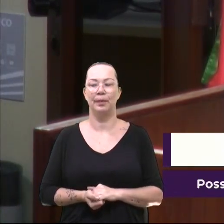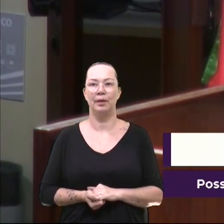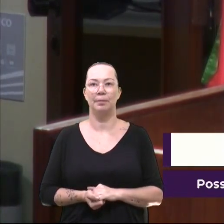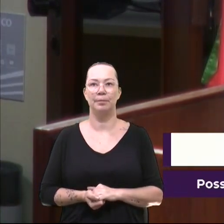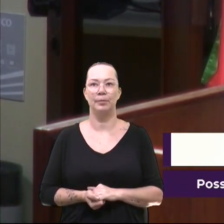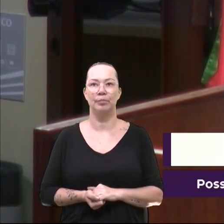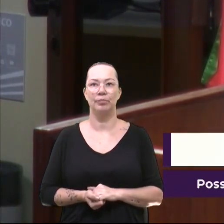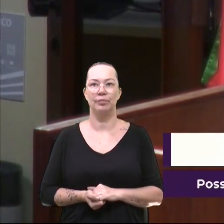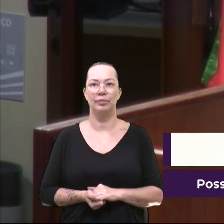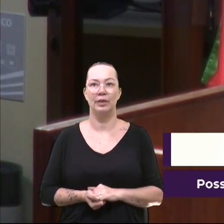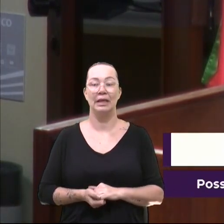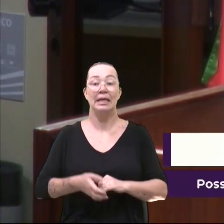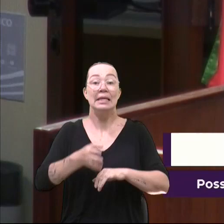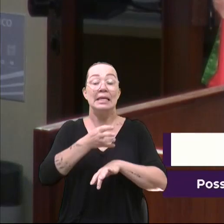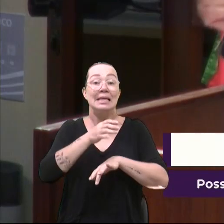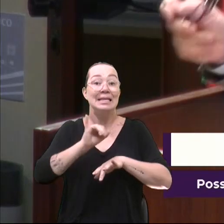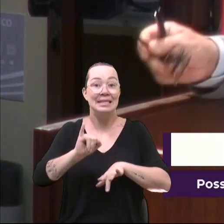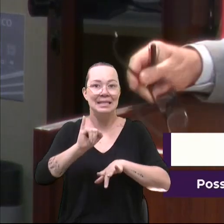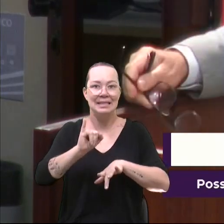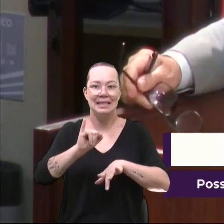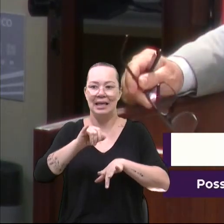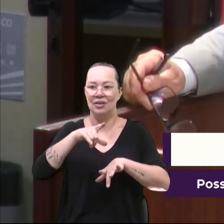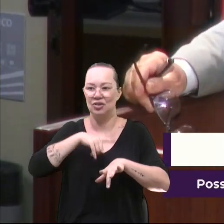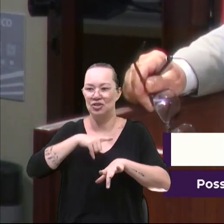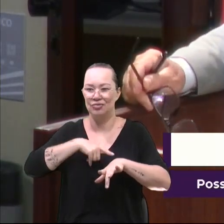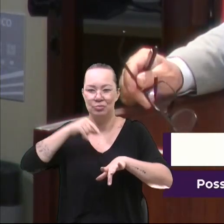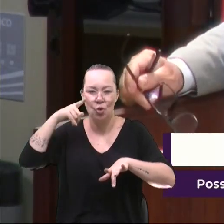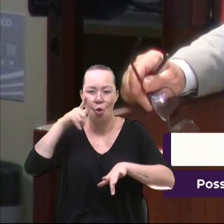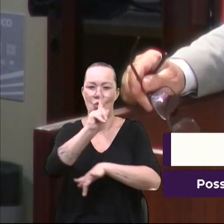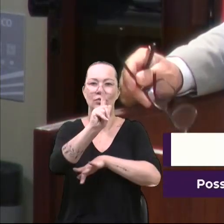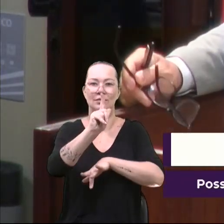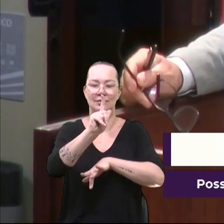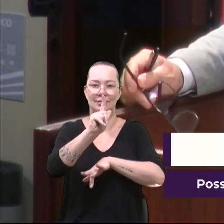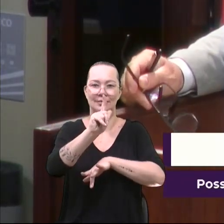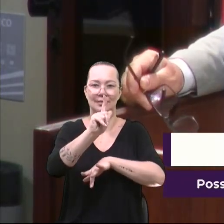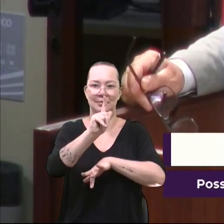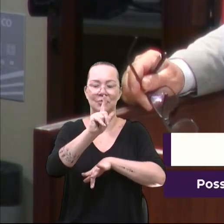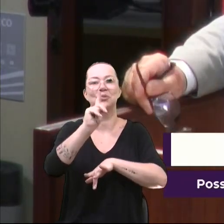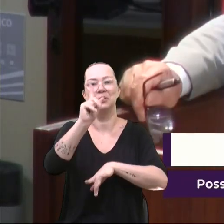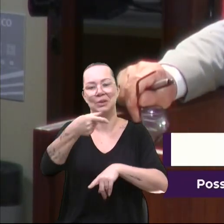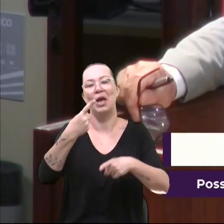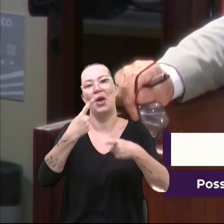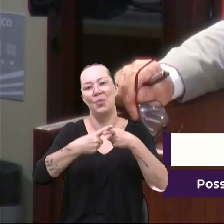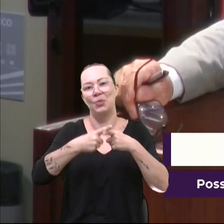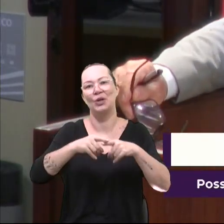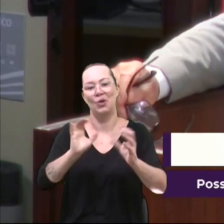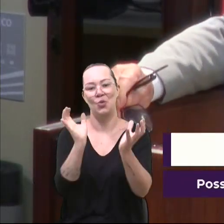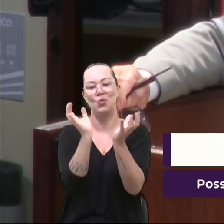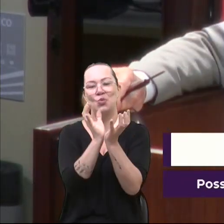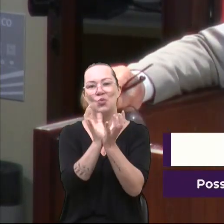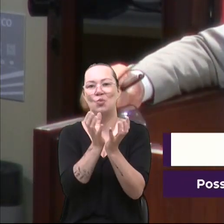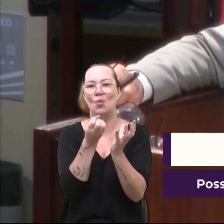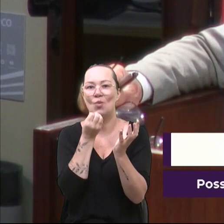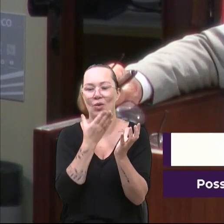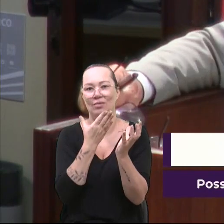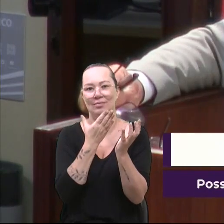E se tivermos conquista nessa casa, eu dedico à equipe desta casa.